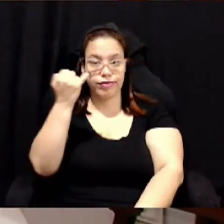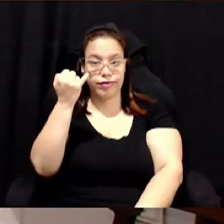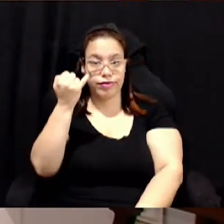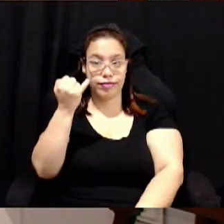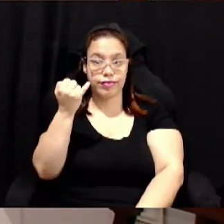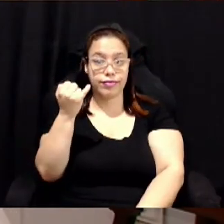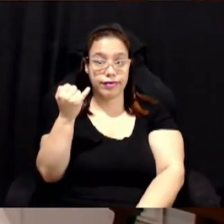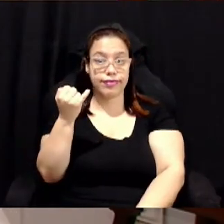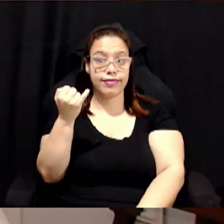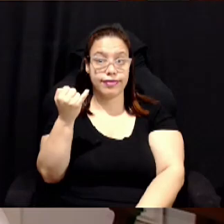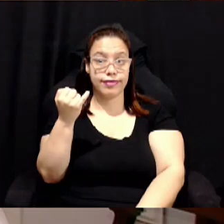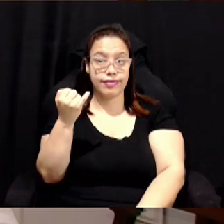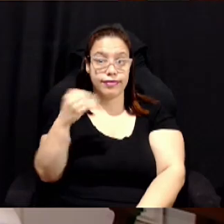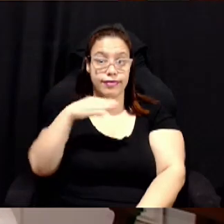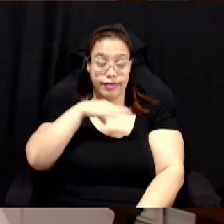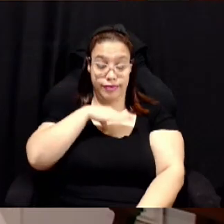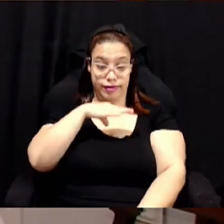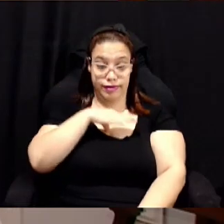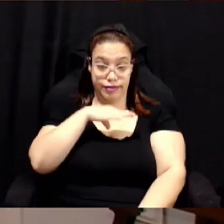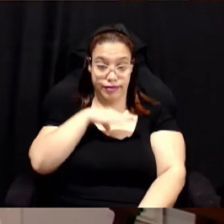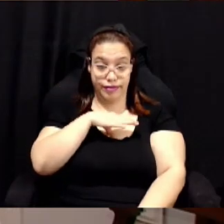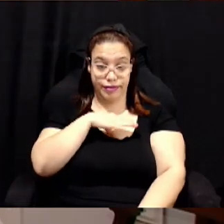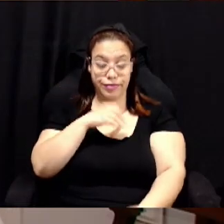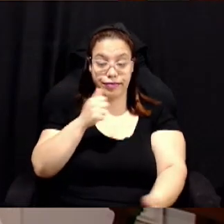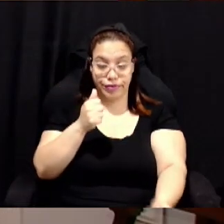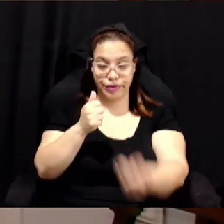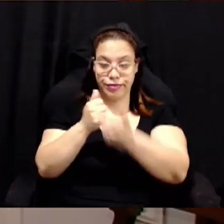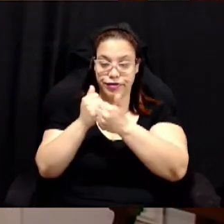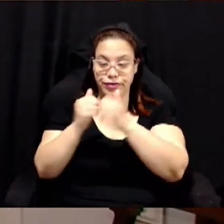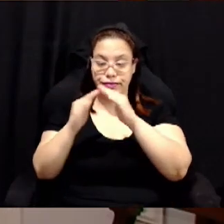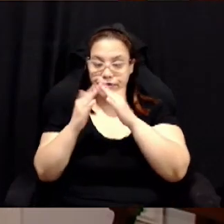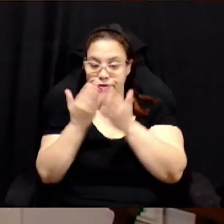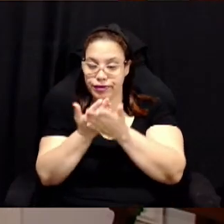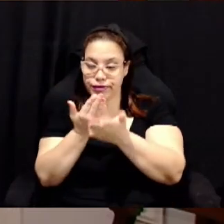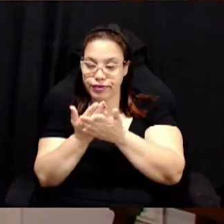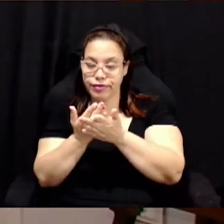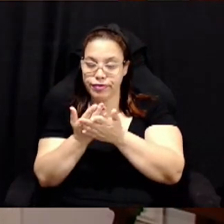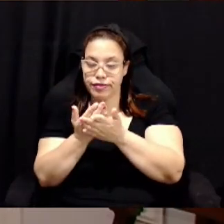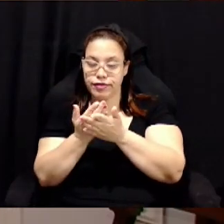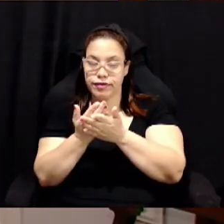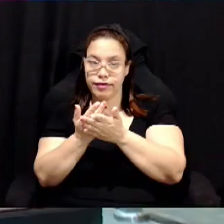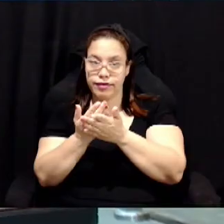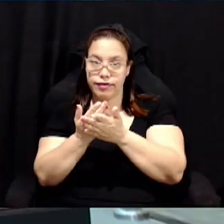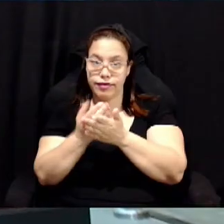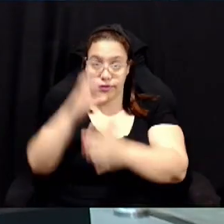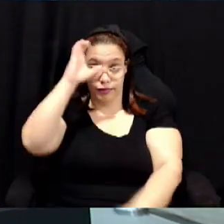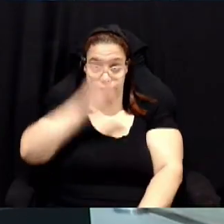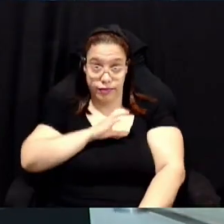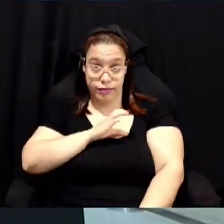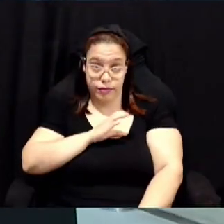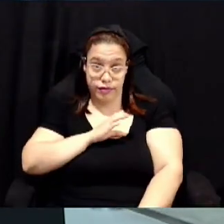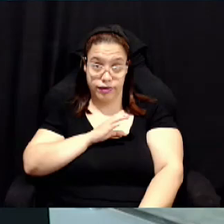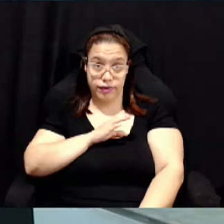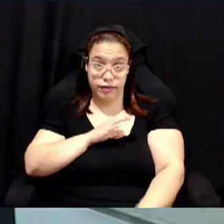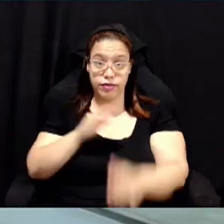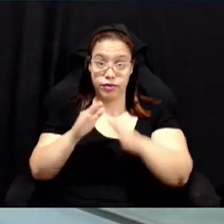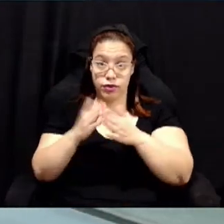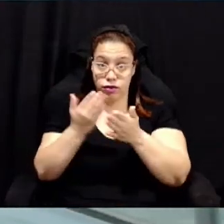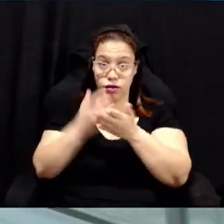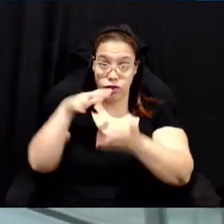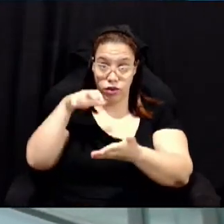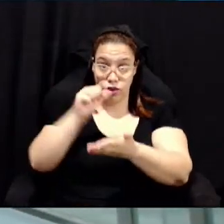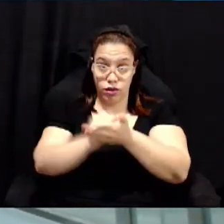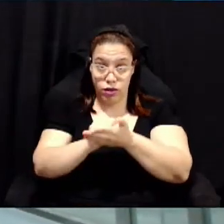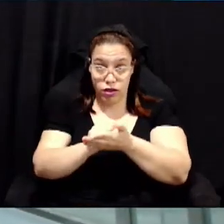à cidadania, de apoio às escolas na formação cidadã dos estudantes. As inscrições para participar